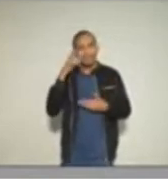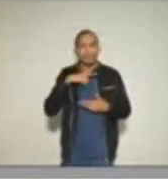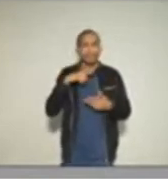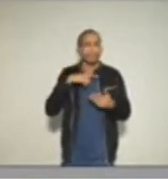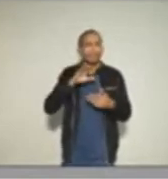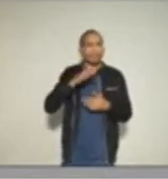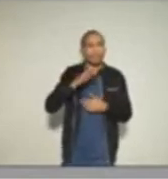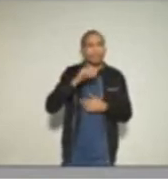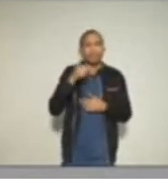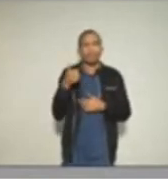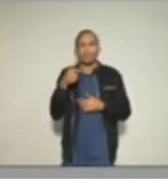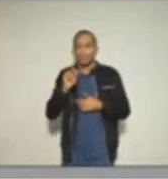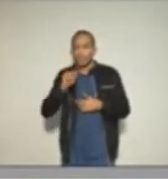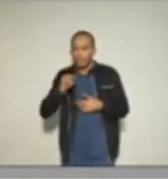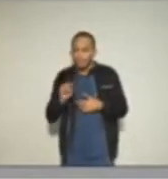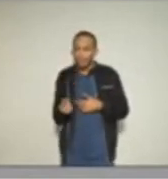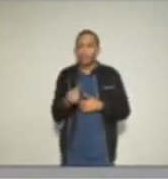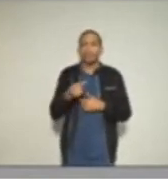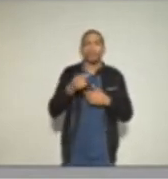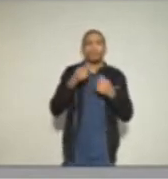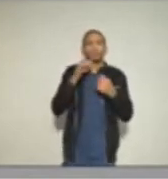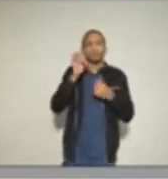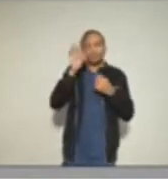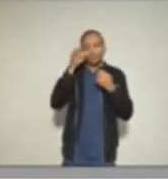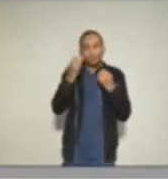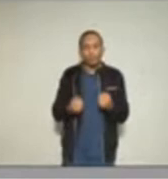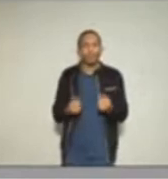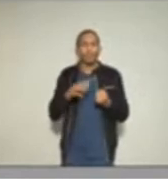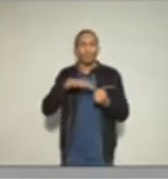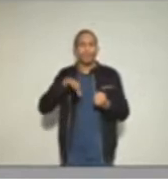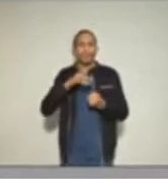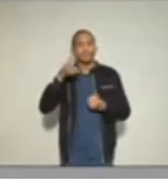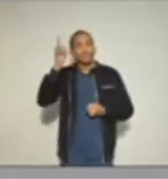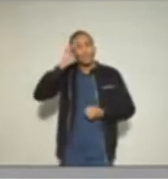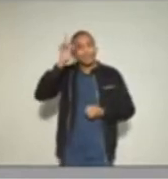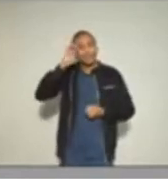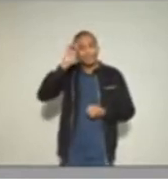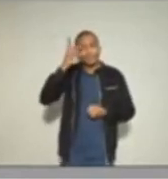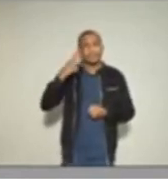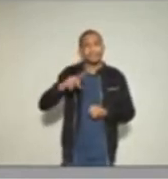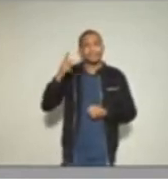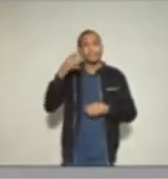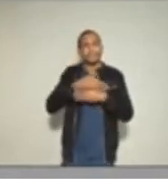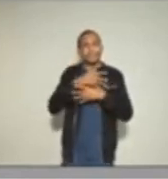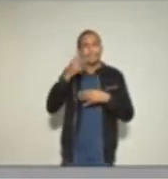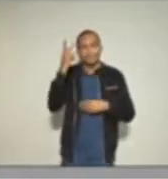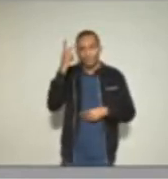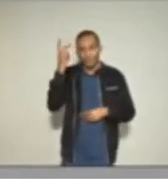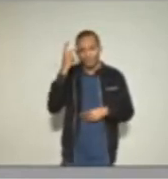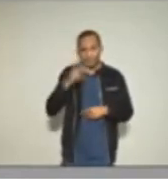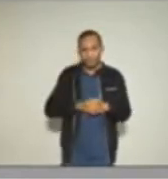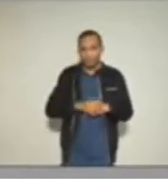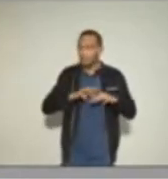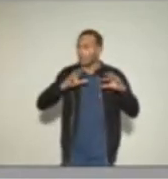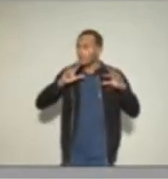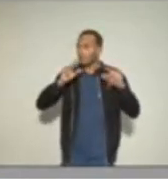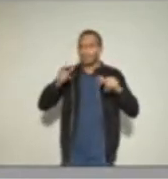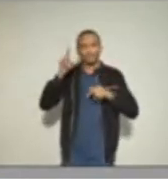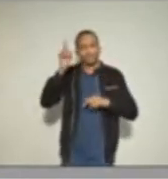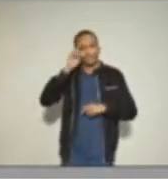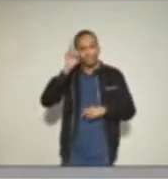média de 10 mil toneladas de resíduo coletada diariamente na cidade de São Paulo. Todos os